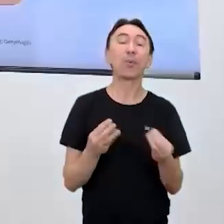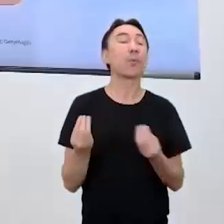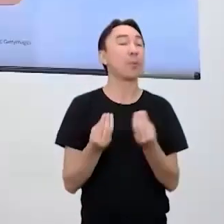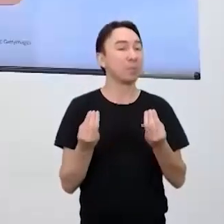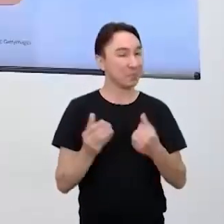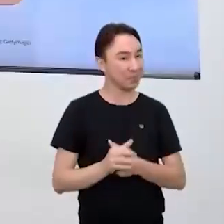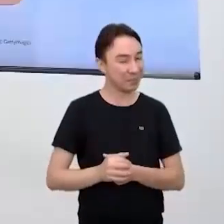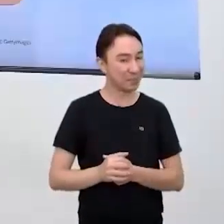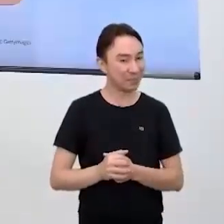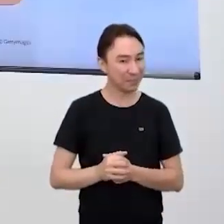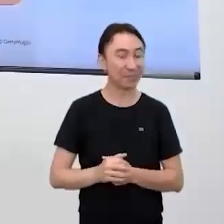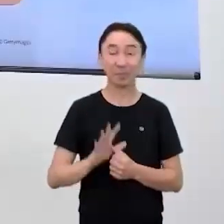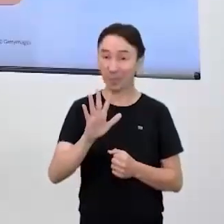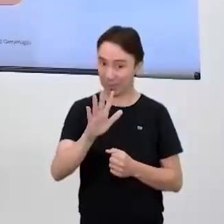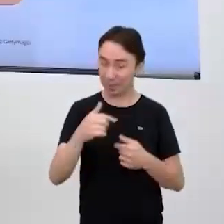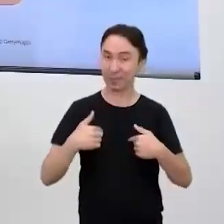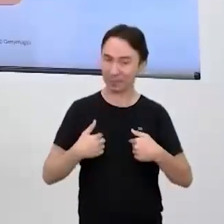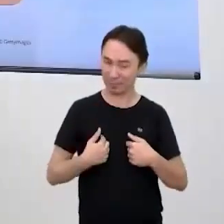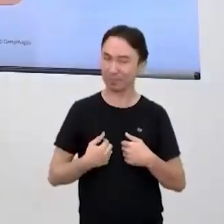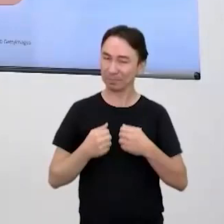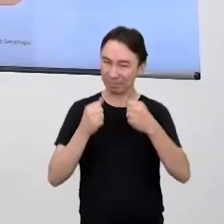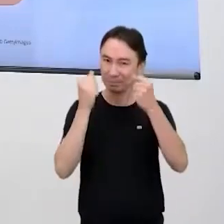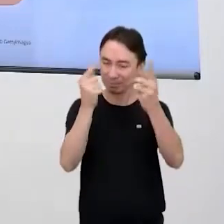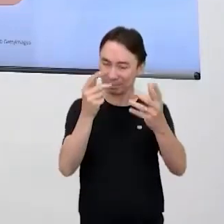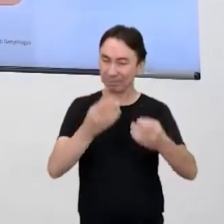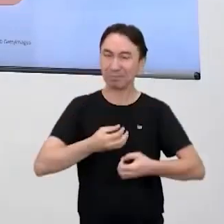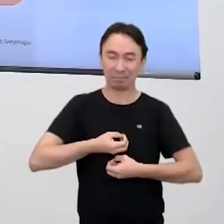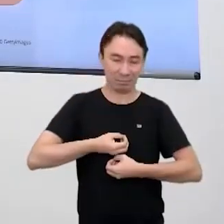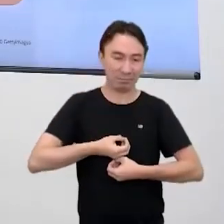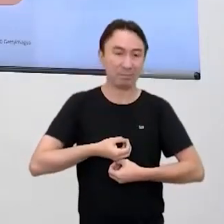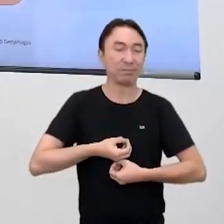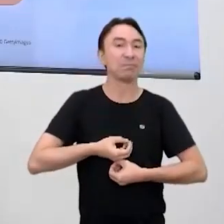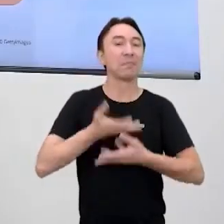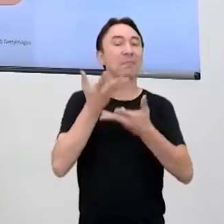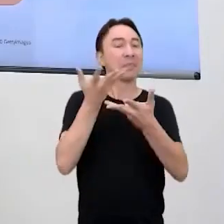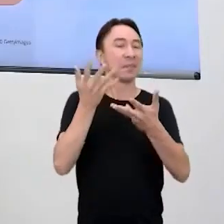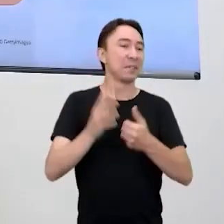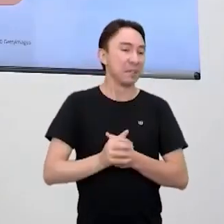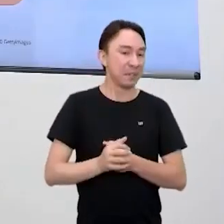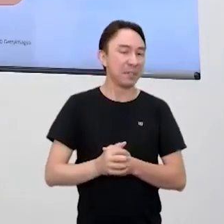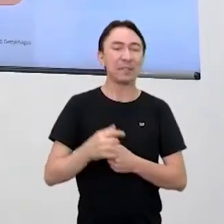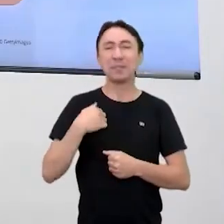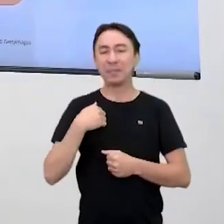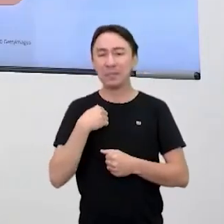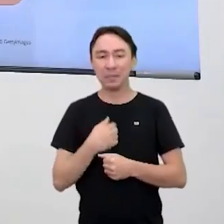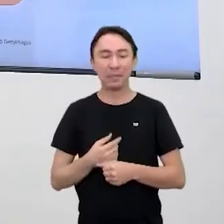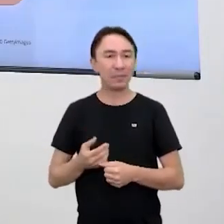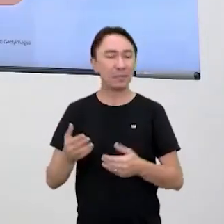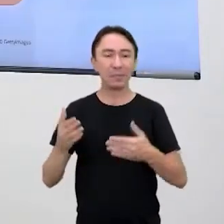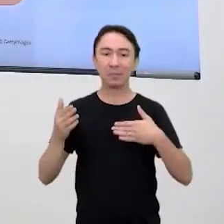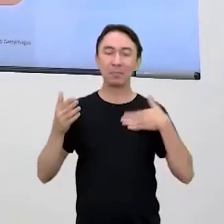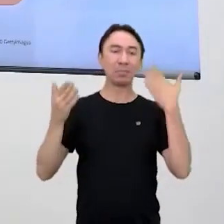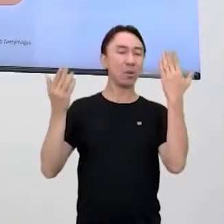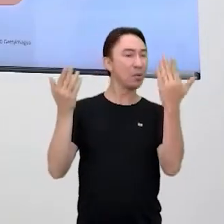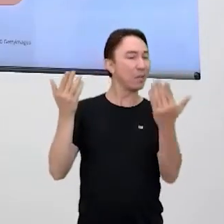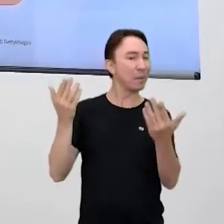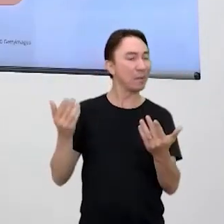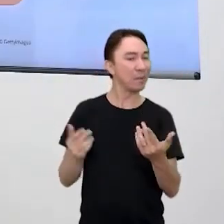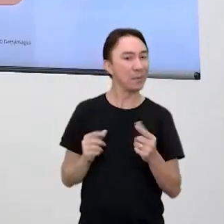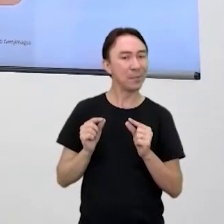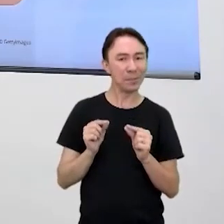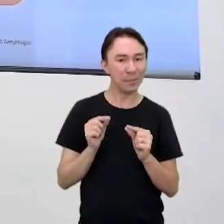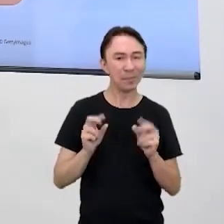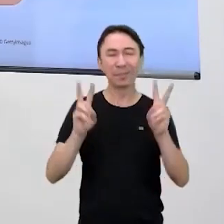confesso para vocês, vou abrir meu coração, Anderson, vou abrir o meu coração. Eu fiquei bastante surpreso com esse tema.